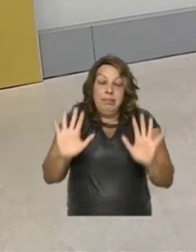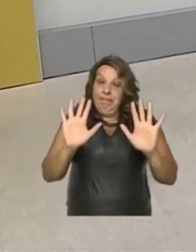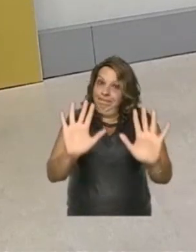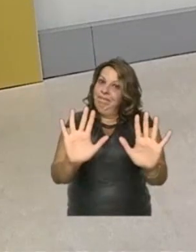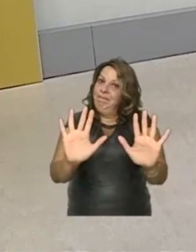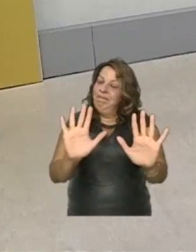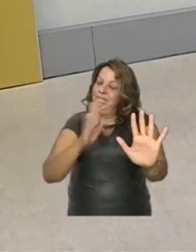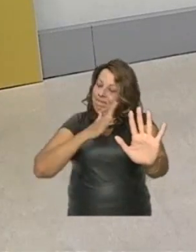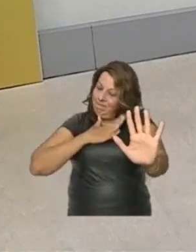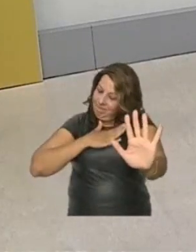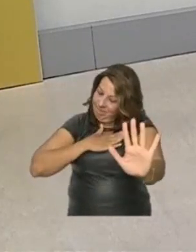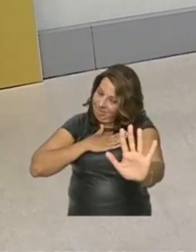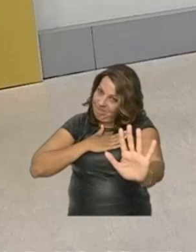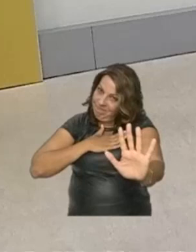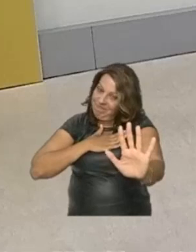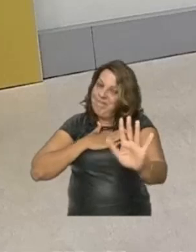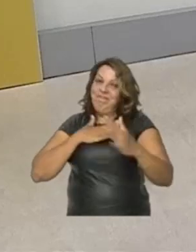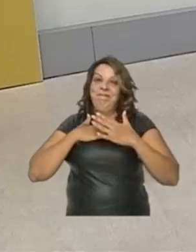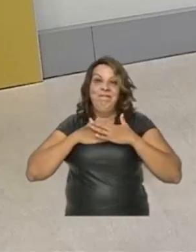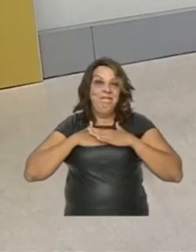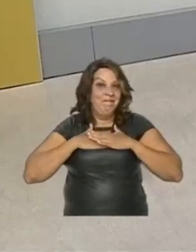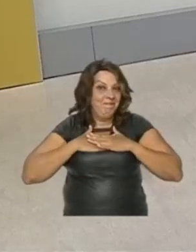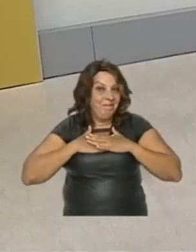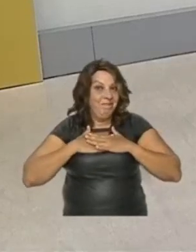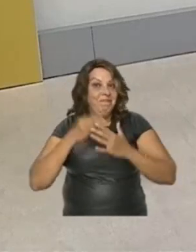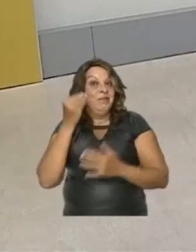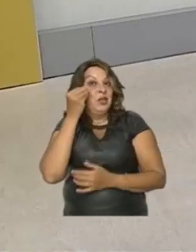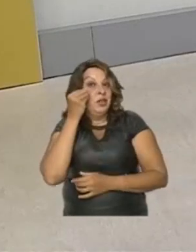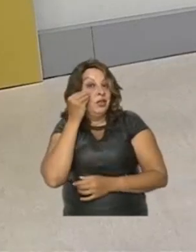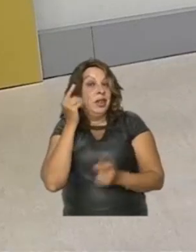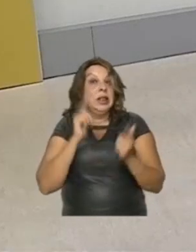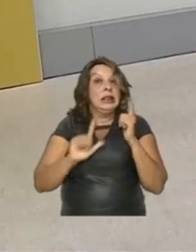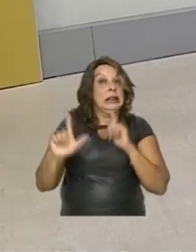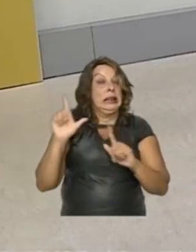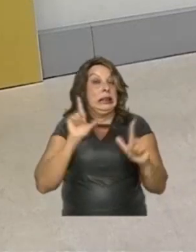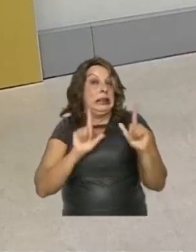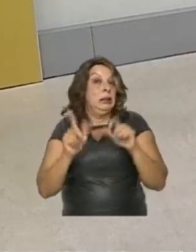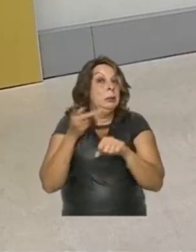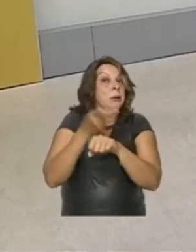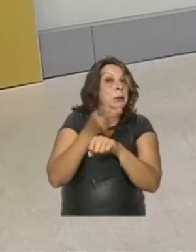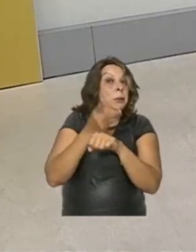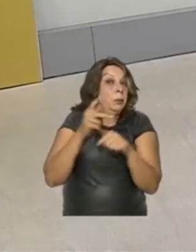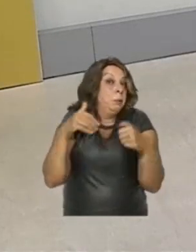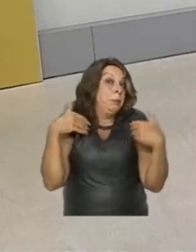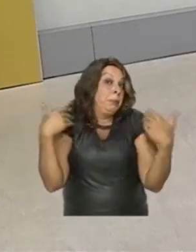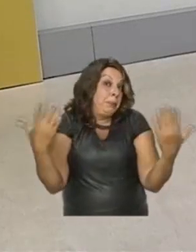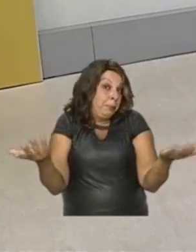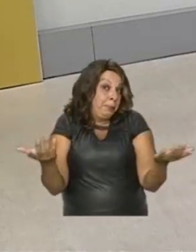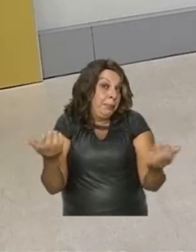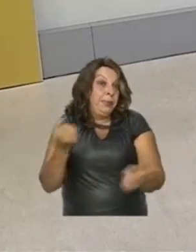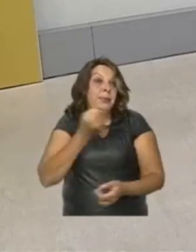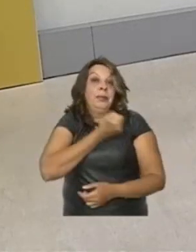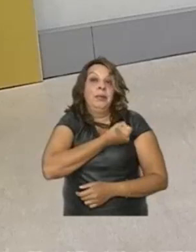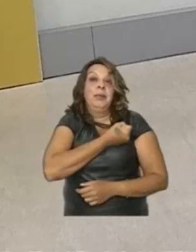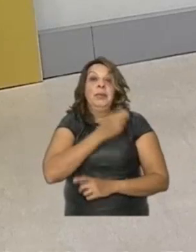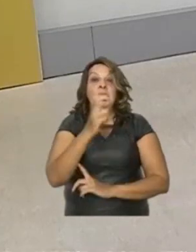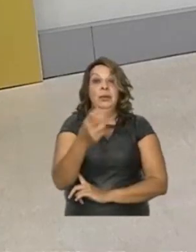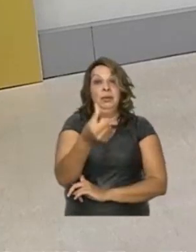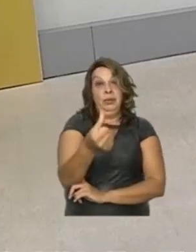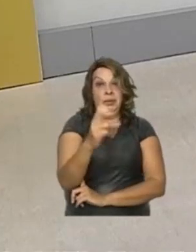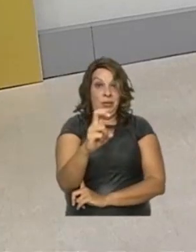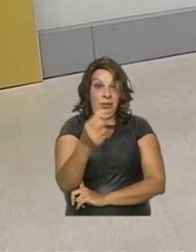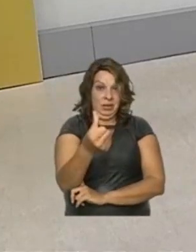Cada olha bolinha vale aí o prêmio. Cada bolinha vale prêmio, será que é 56?